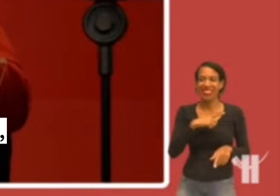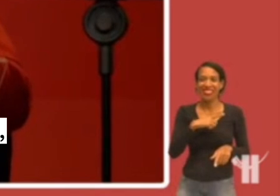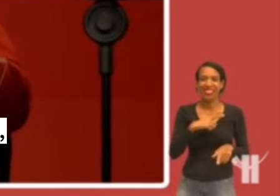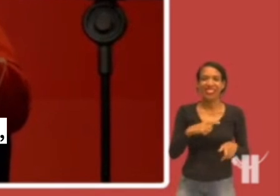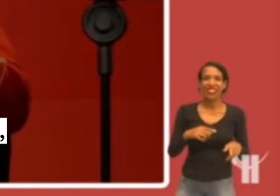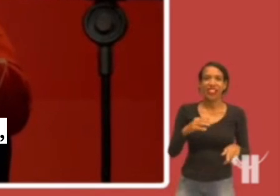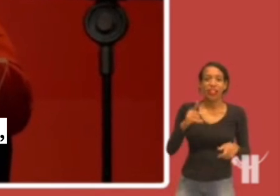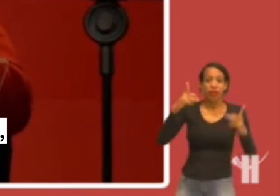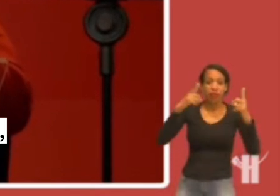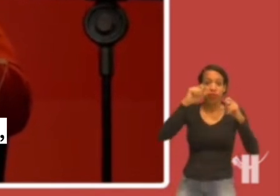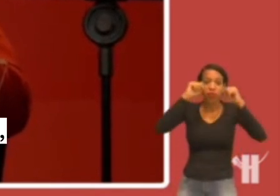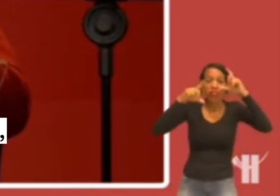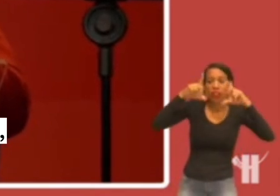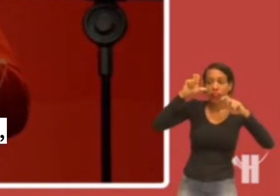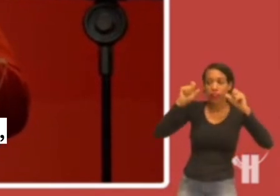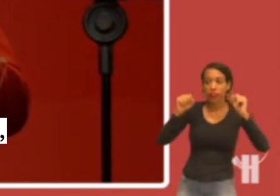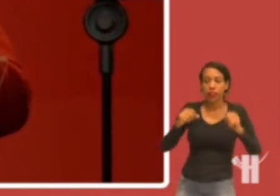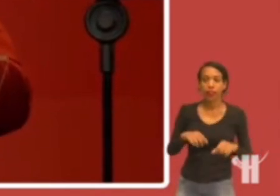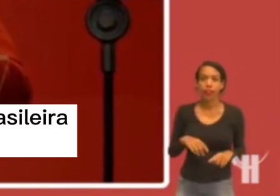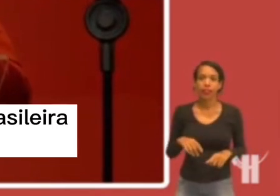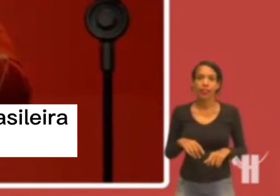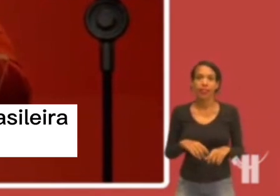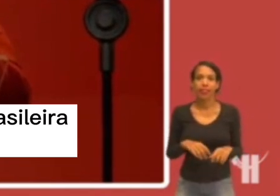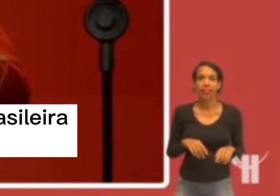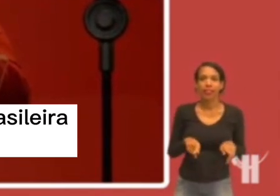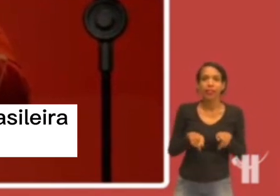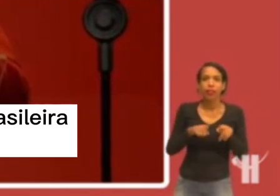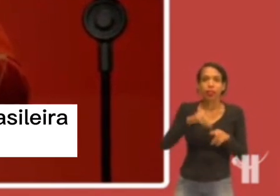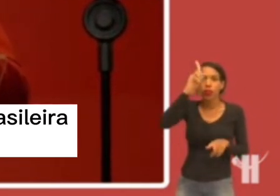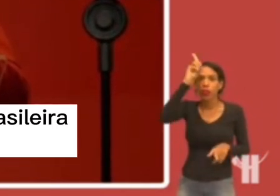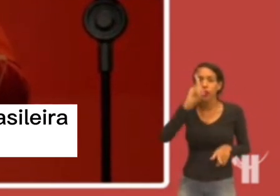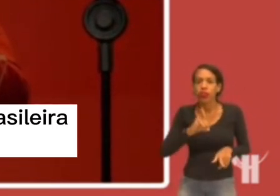atenção, além dos parlamentares, para o